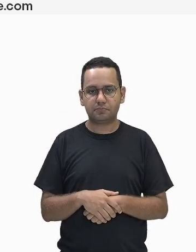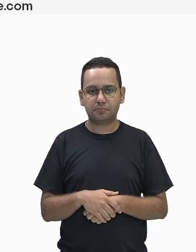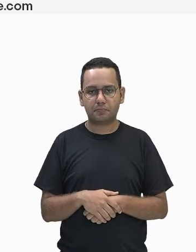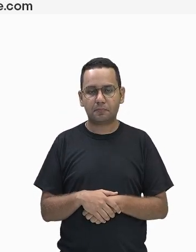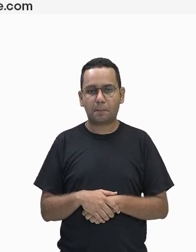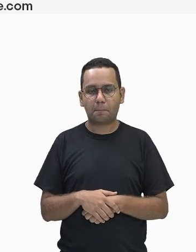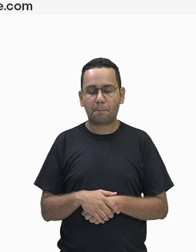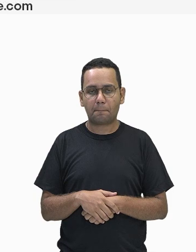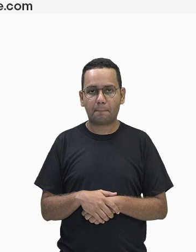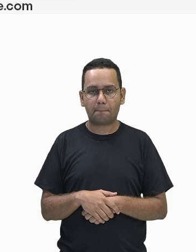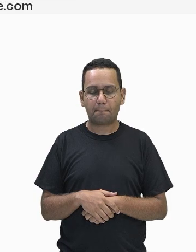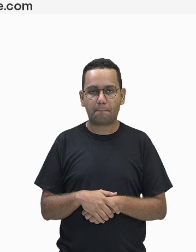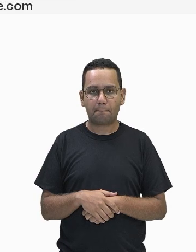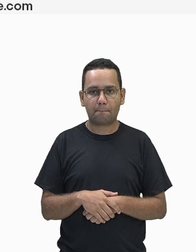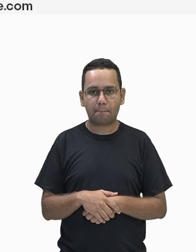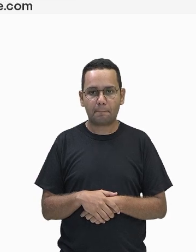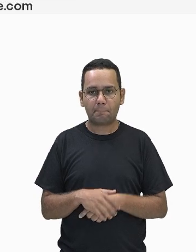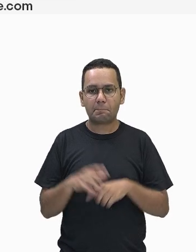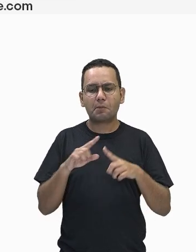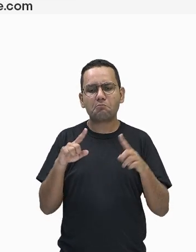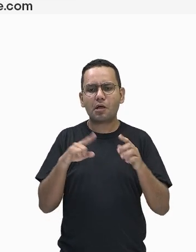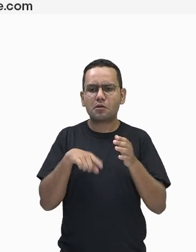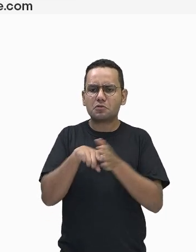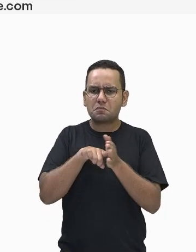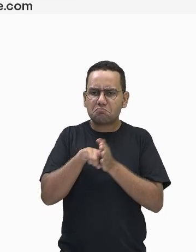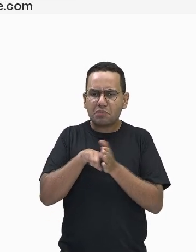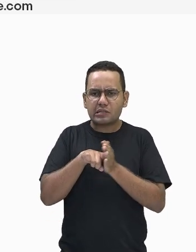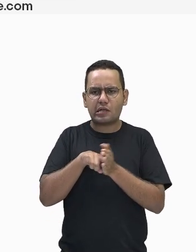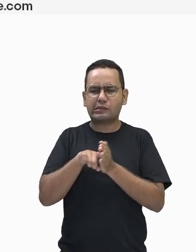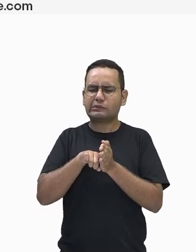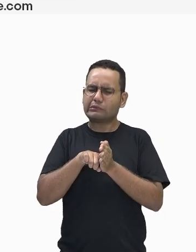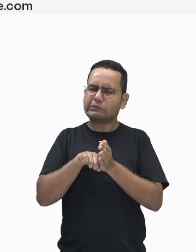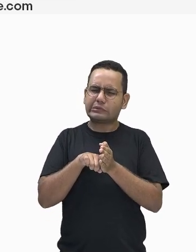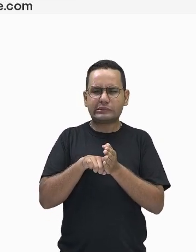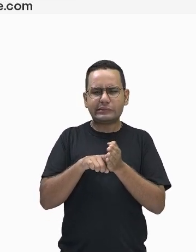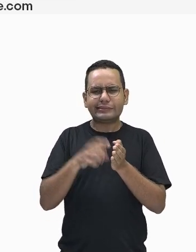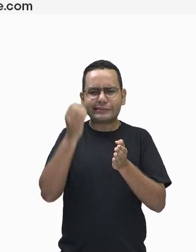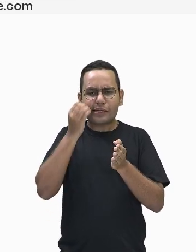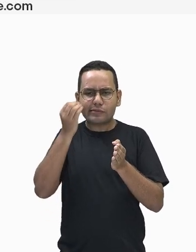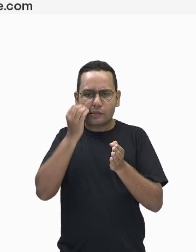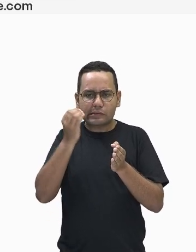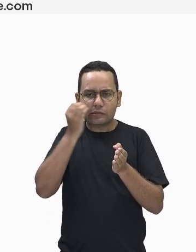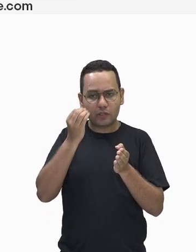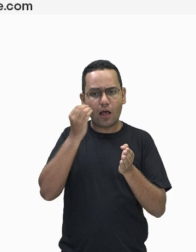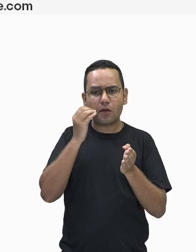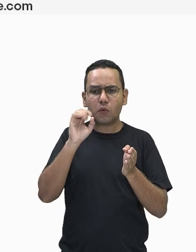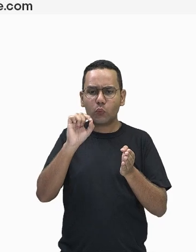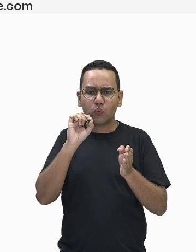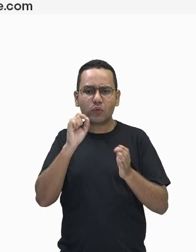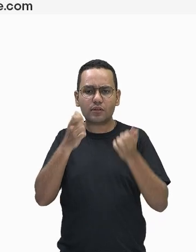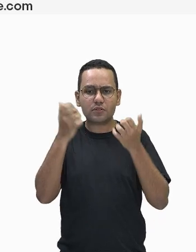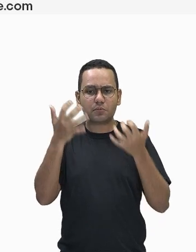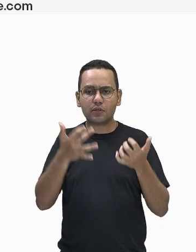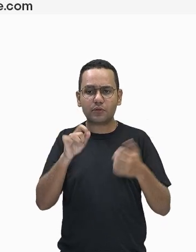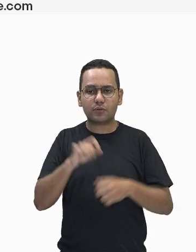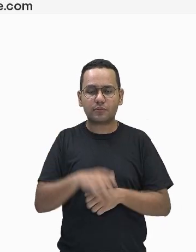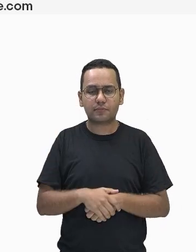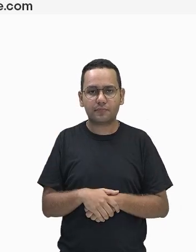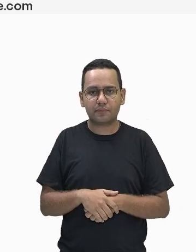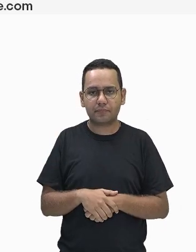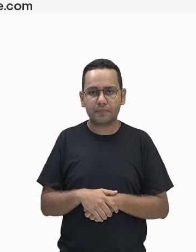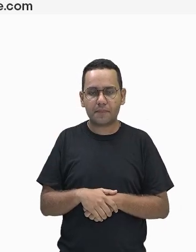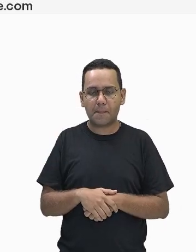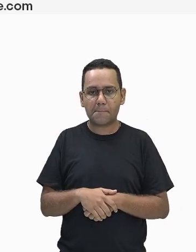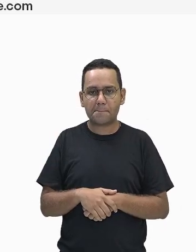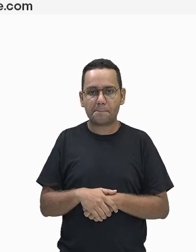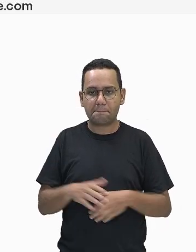Os pesquisadores não têm essa compreensão de forma muito clara, né? tem hipóteses de que os espermatozoides poderiam